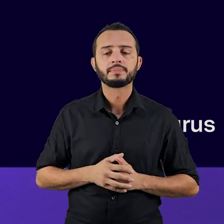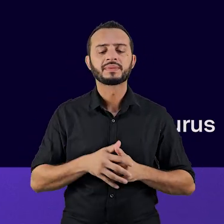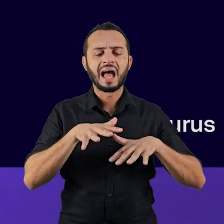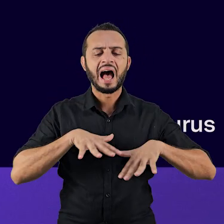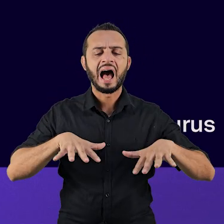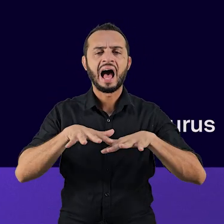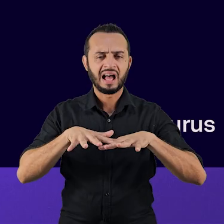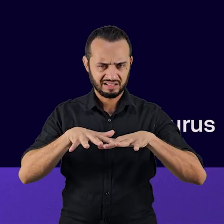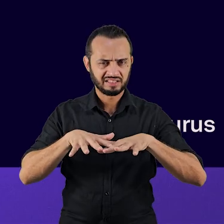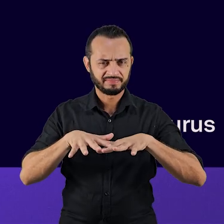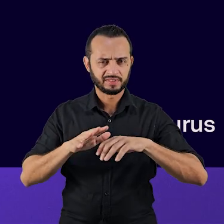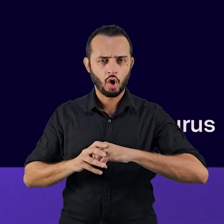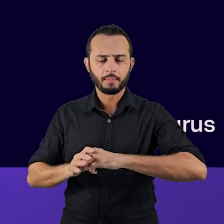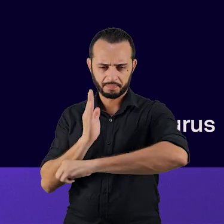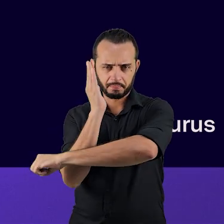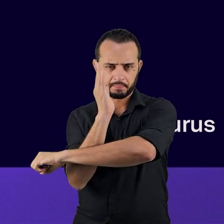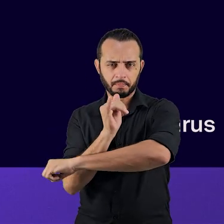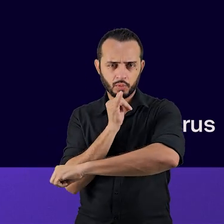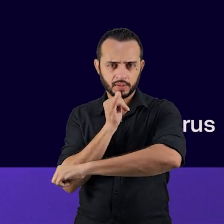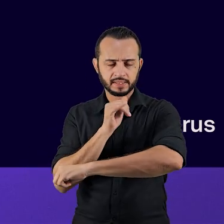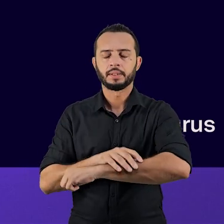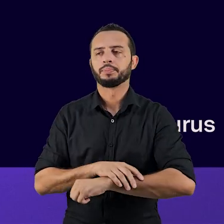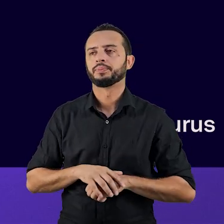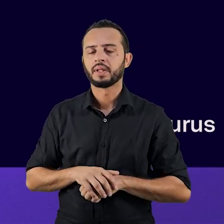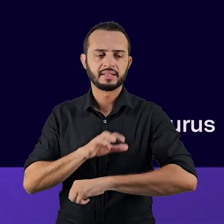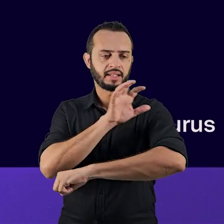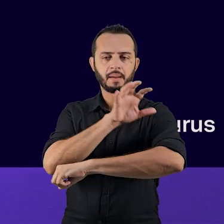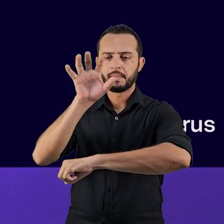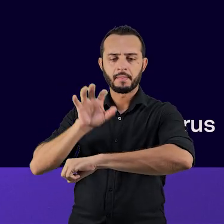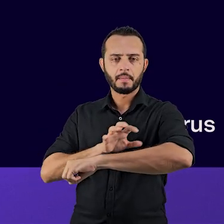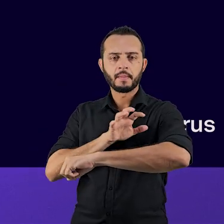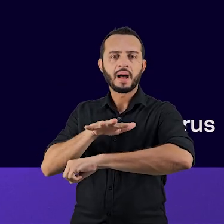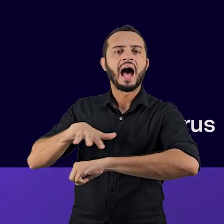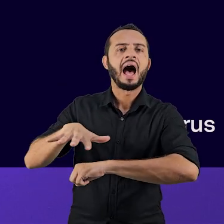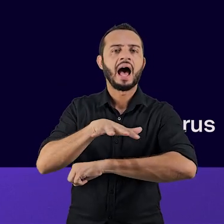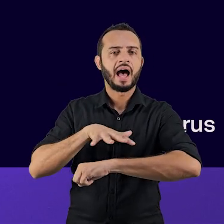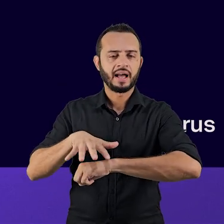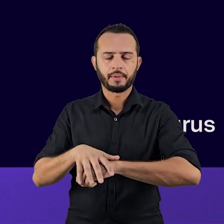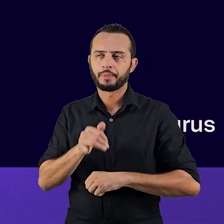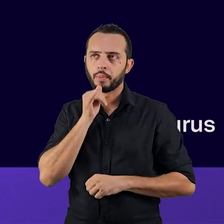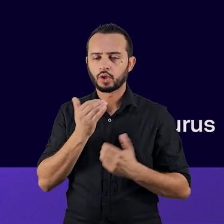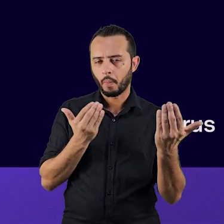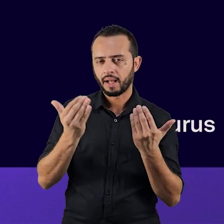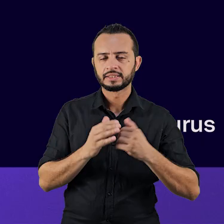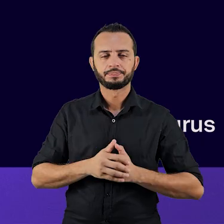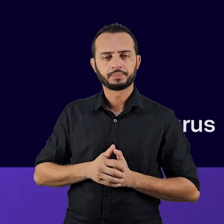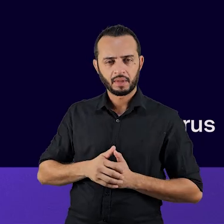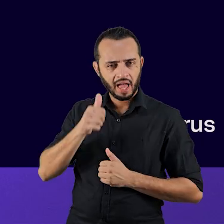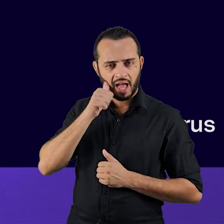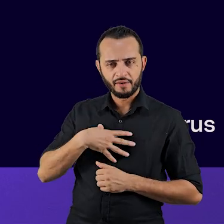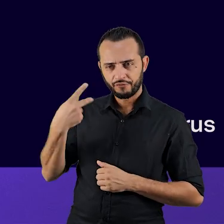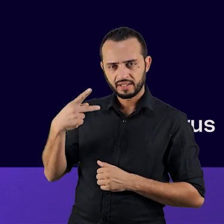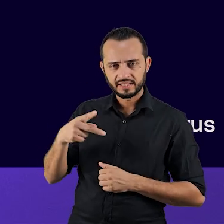conjunto com uma estrutura adicional. Tá? Por exemplo, o conjunto de canetinhas da minha filha não é